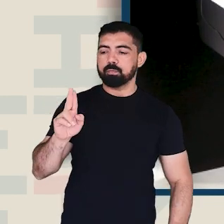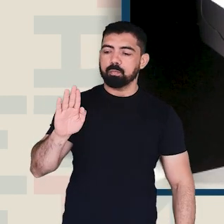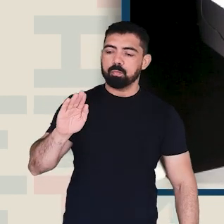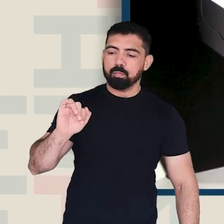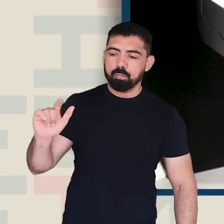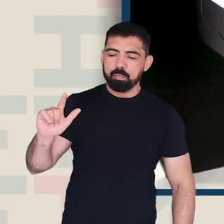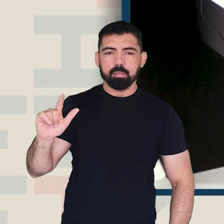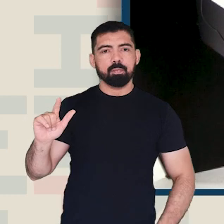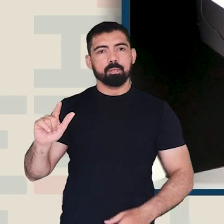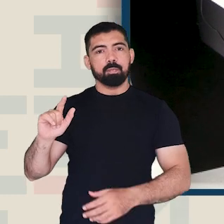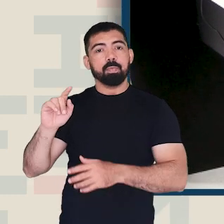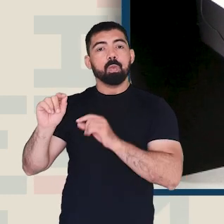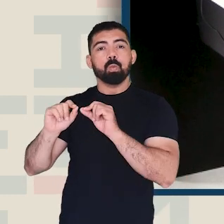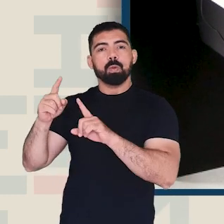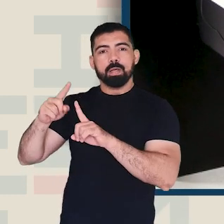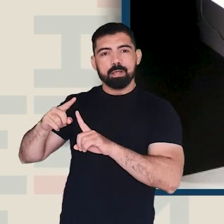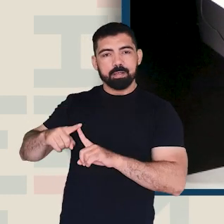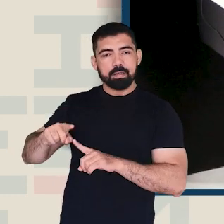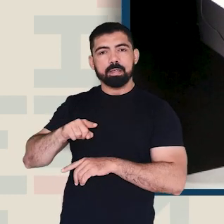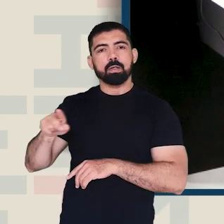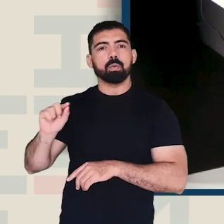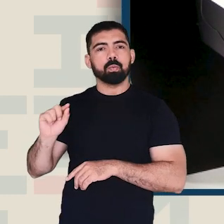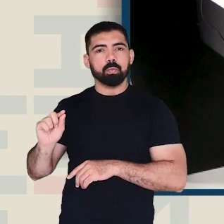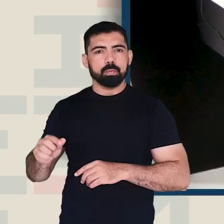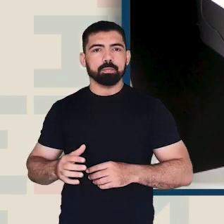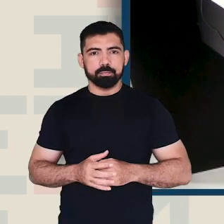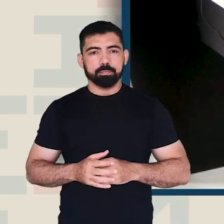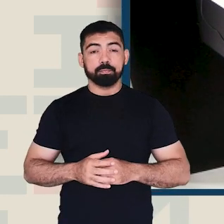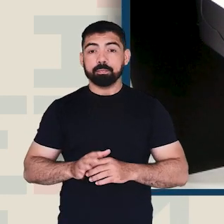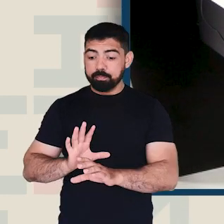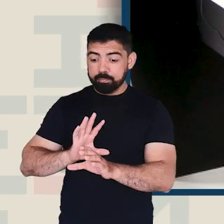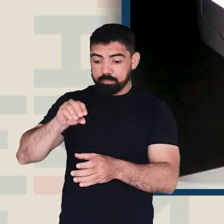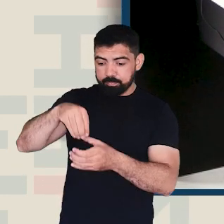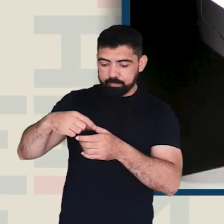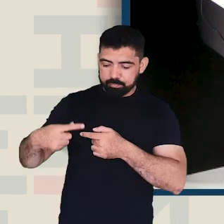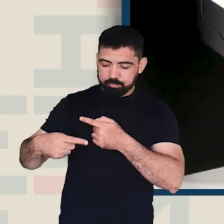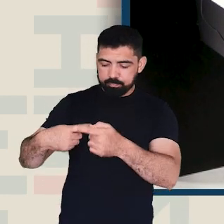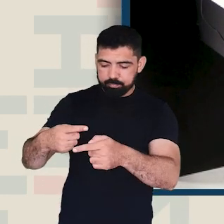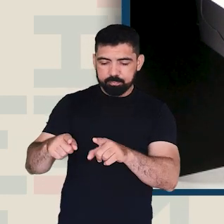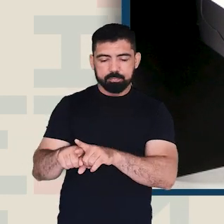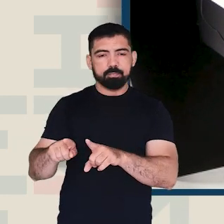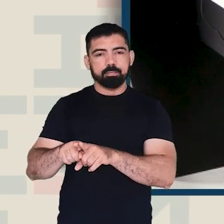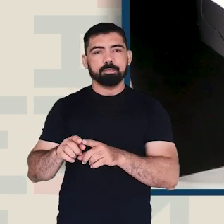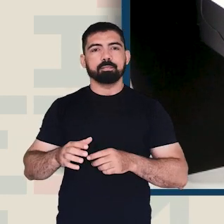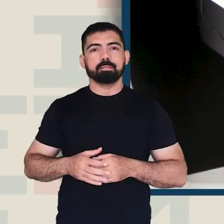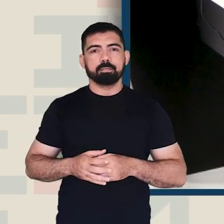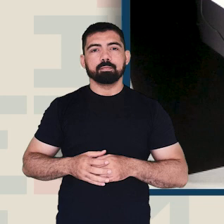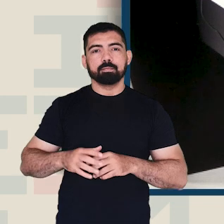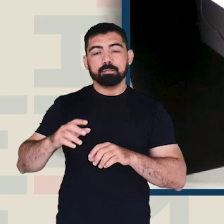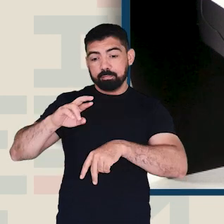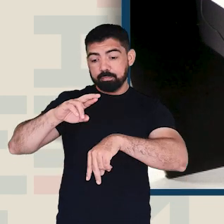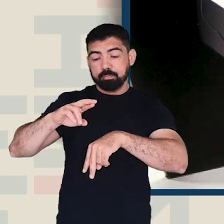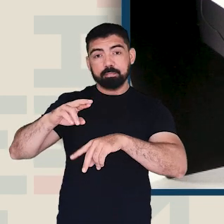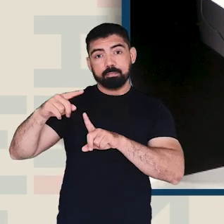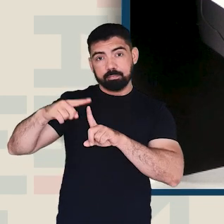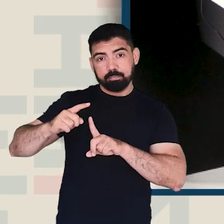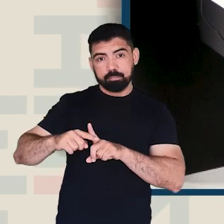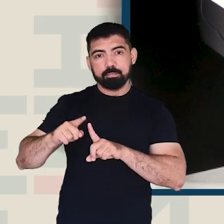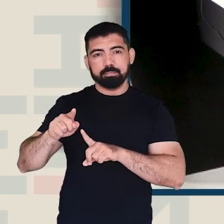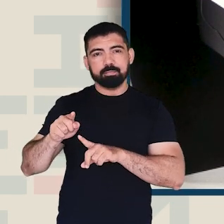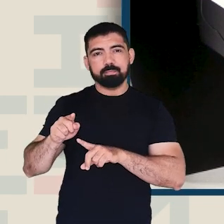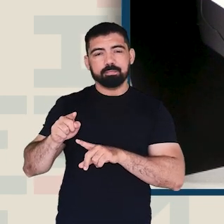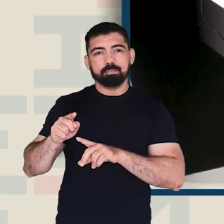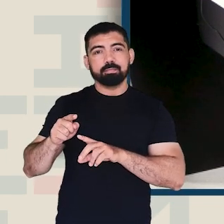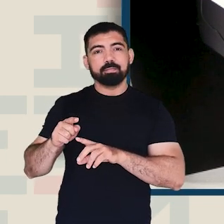tumbao, são ritmos que vêm dessa descendência desse gênero da linguagem da